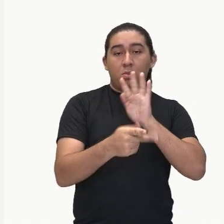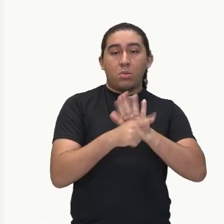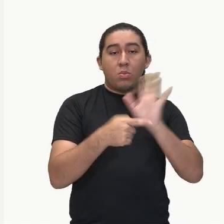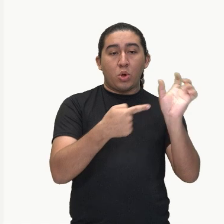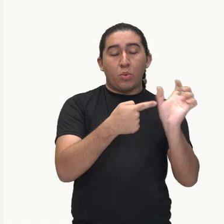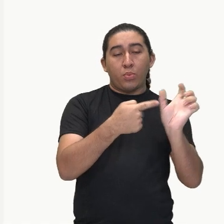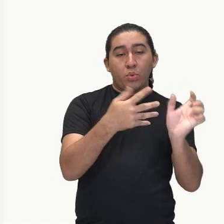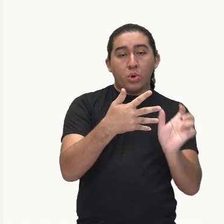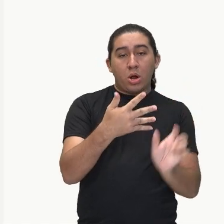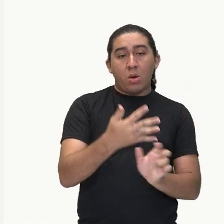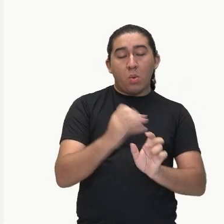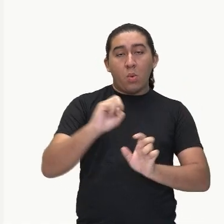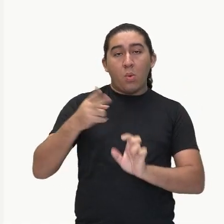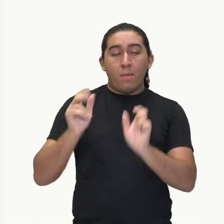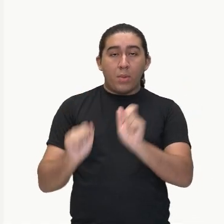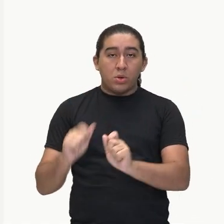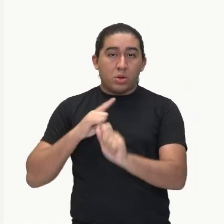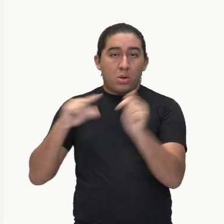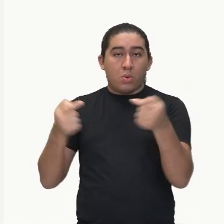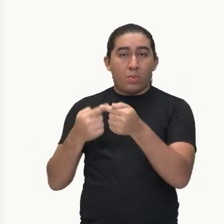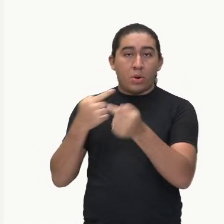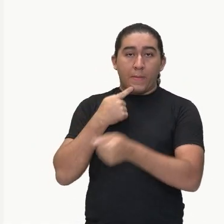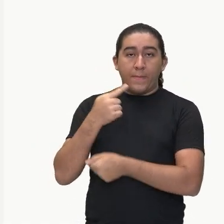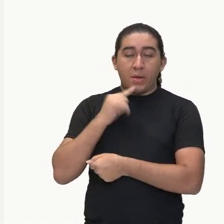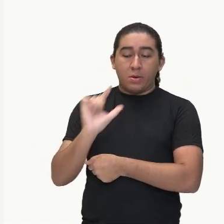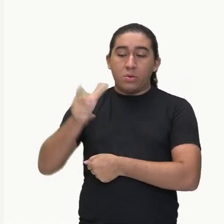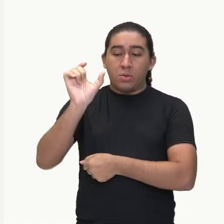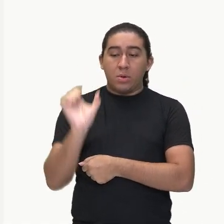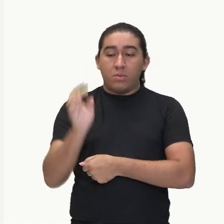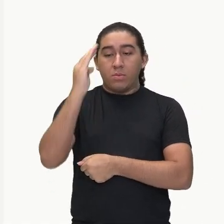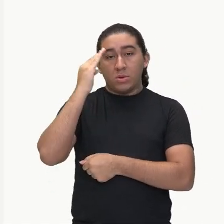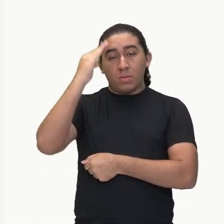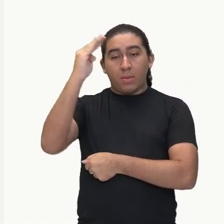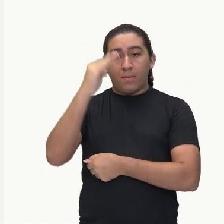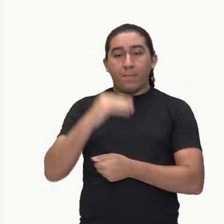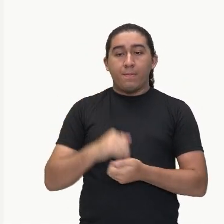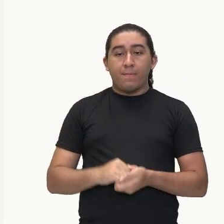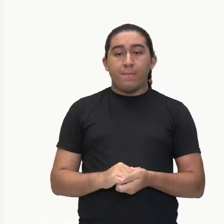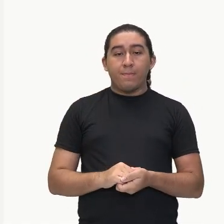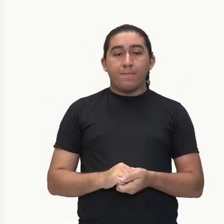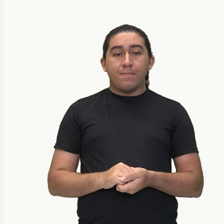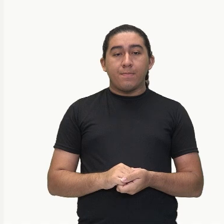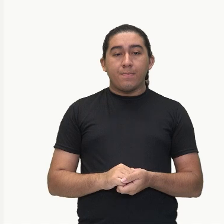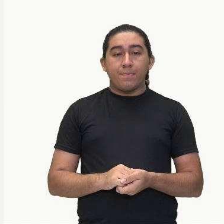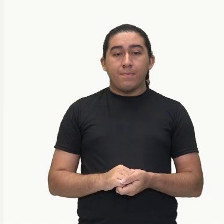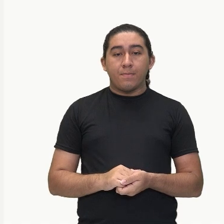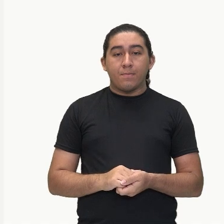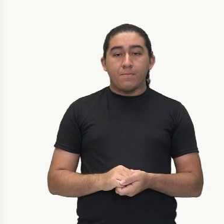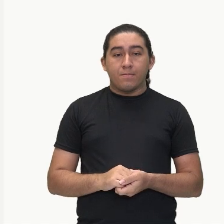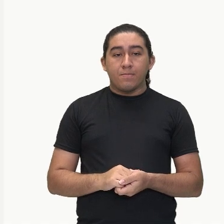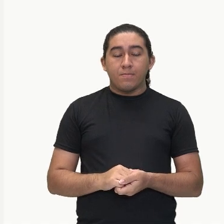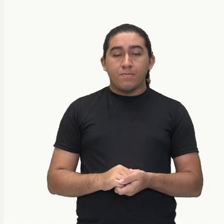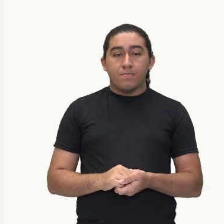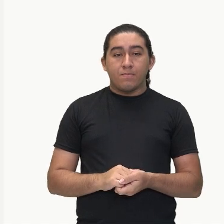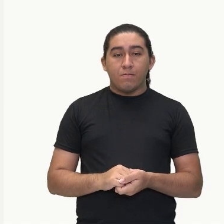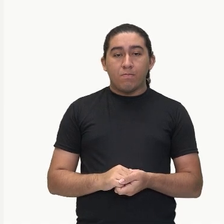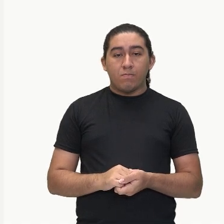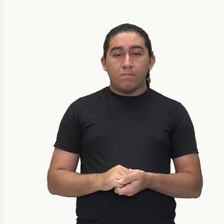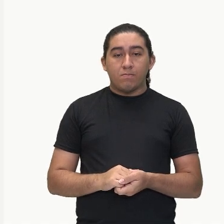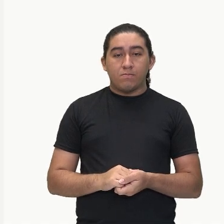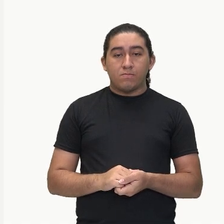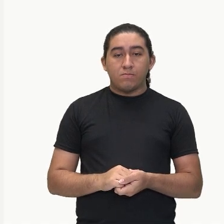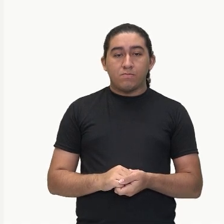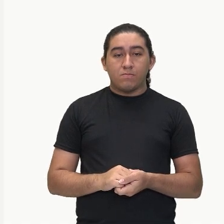ou pode concordar com o mais próximo. Ou vai para o plural ou vai concordar com o